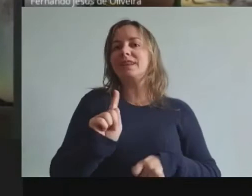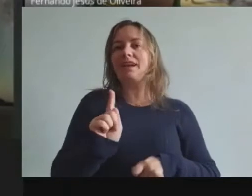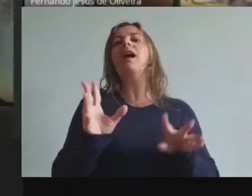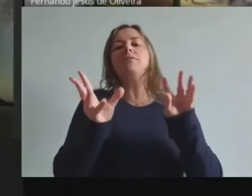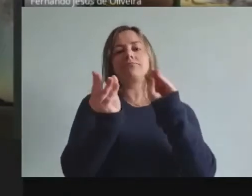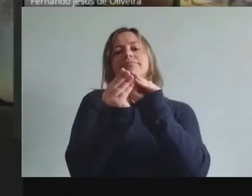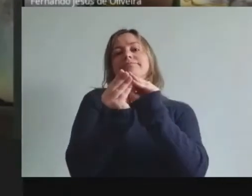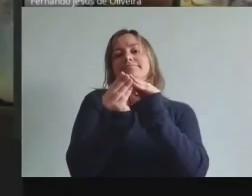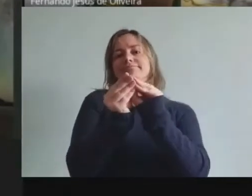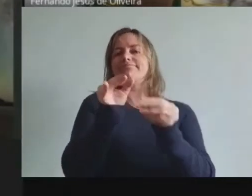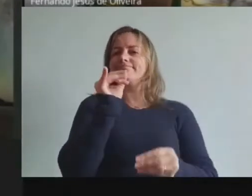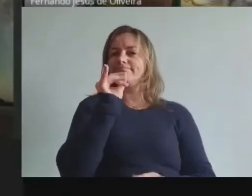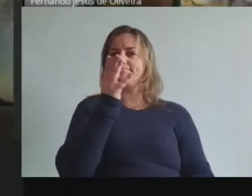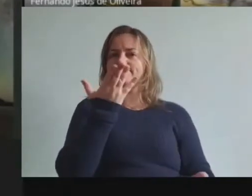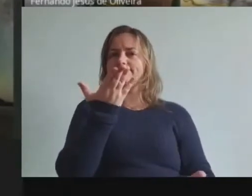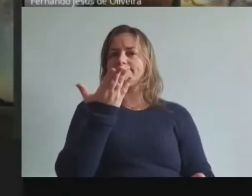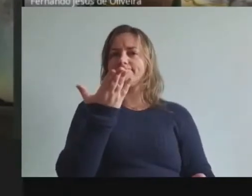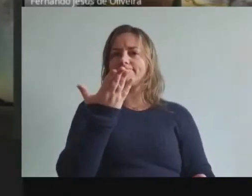vocês entenderem,